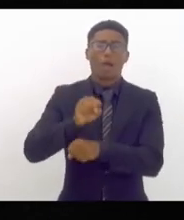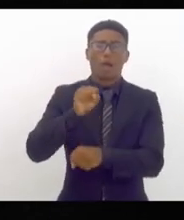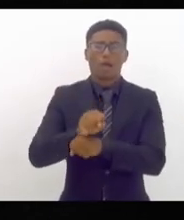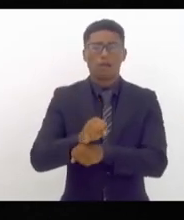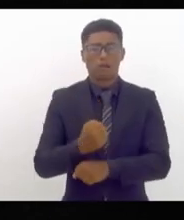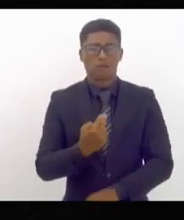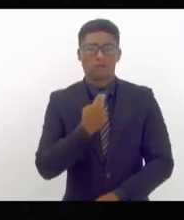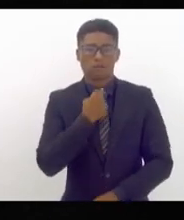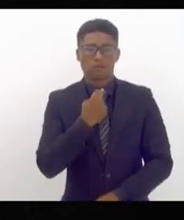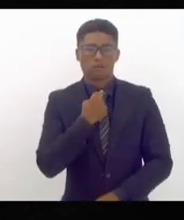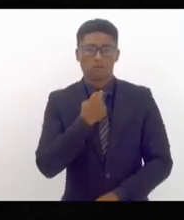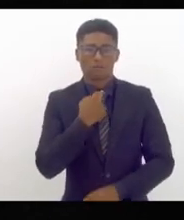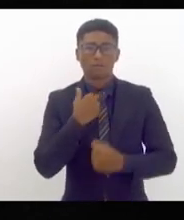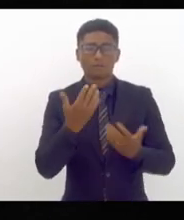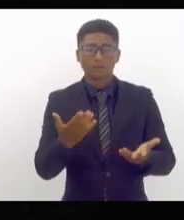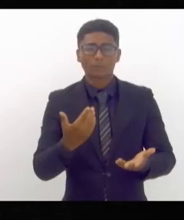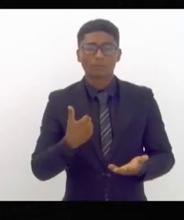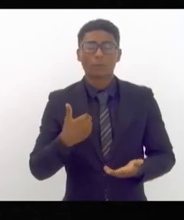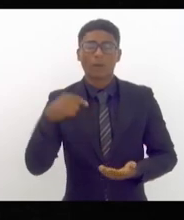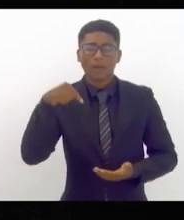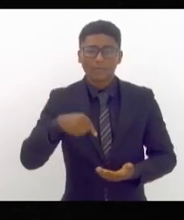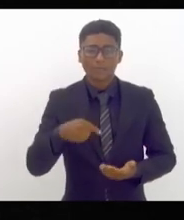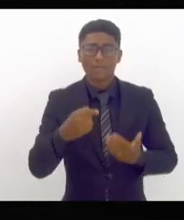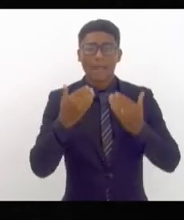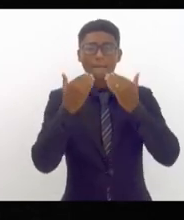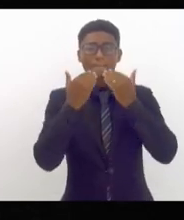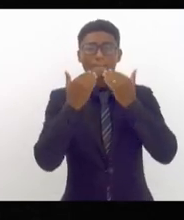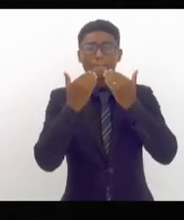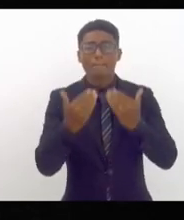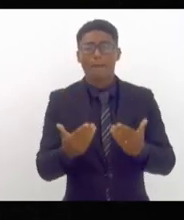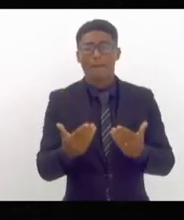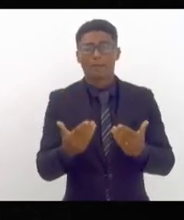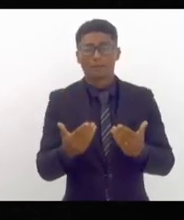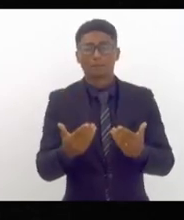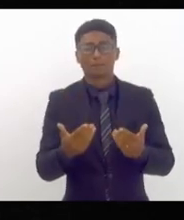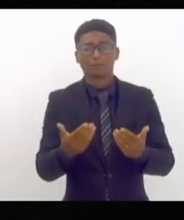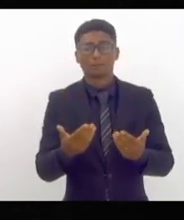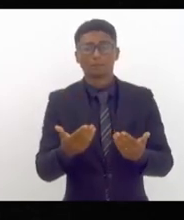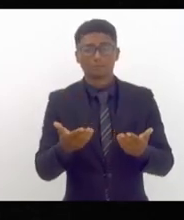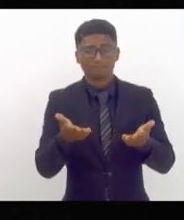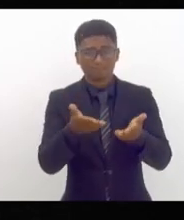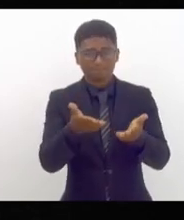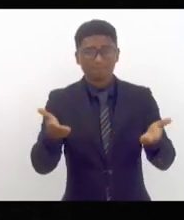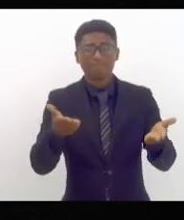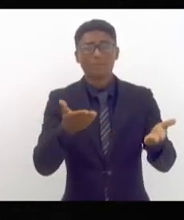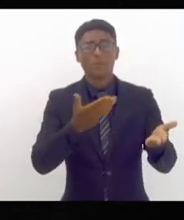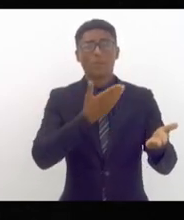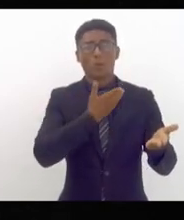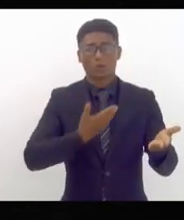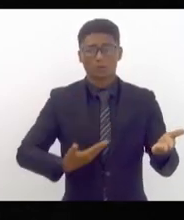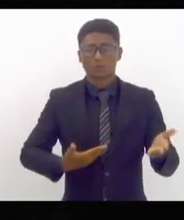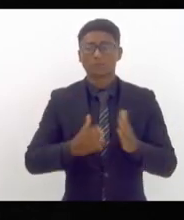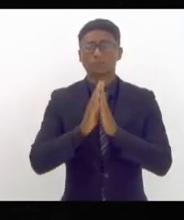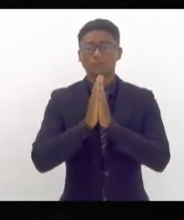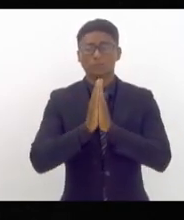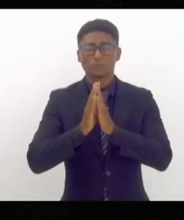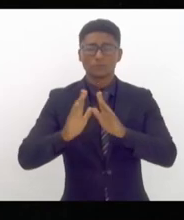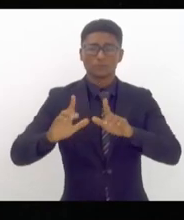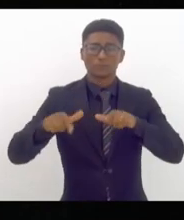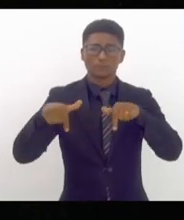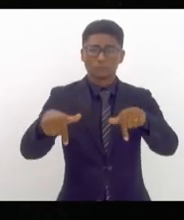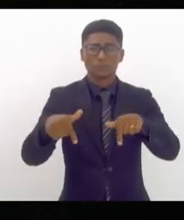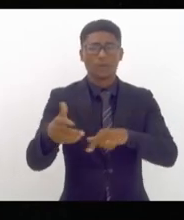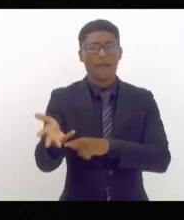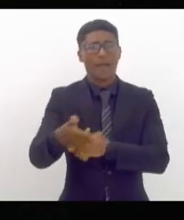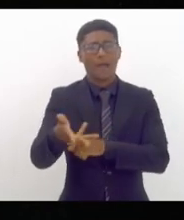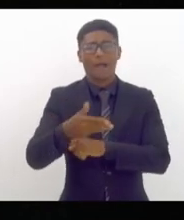isso, faço aqui um forte apelo para que as autoridades tomem as medidas cabíveis de forma